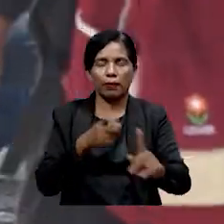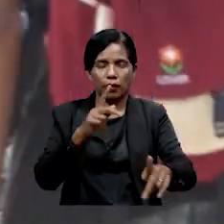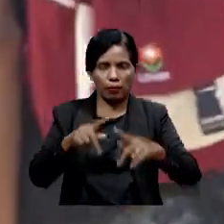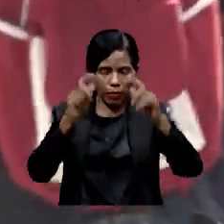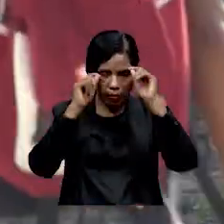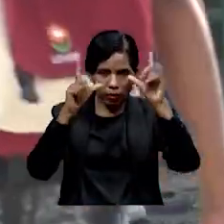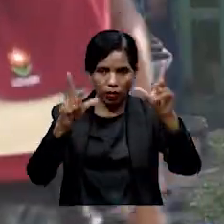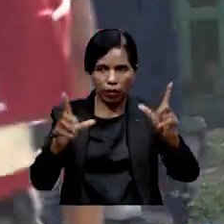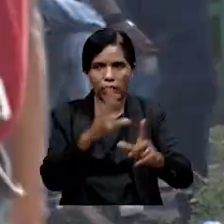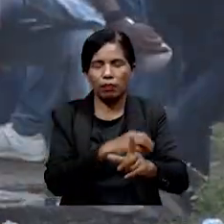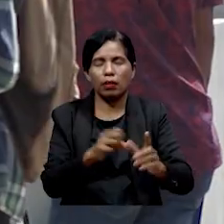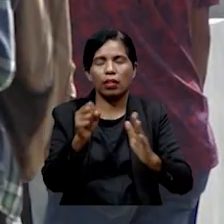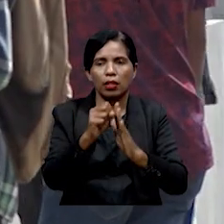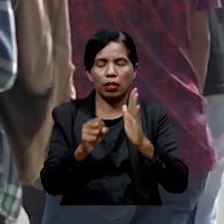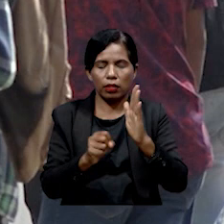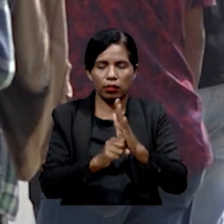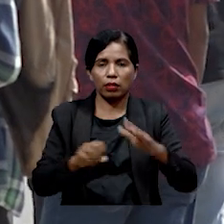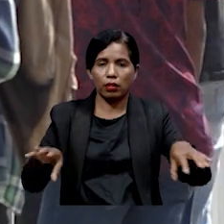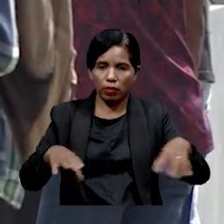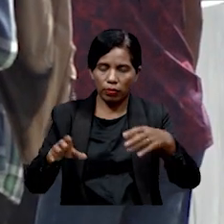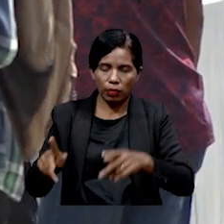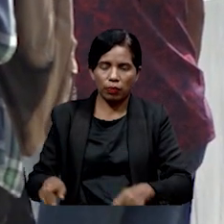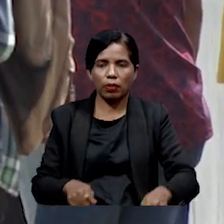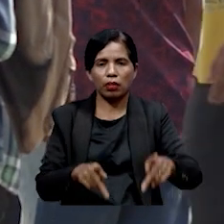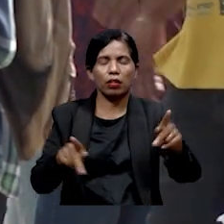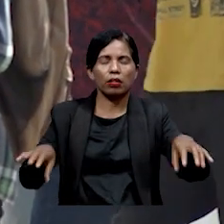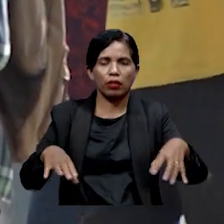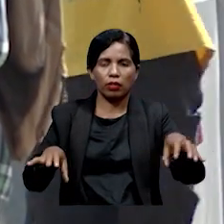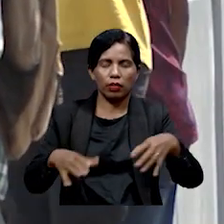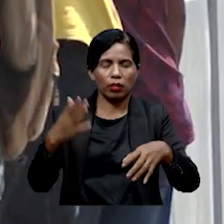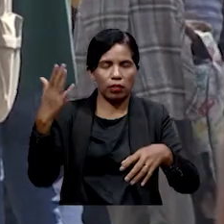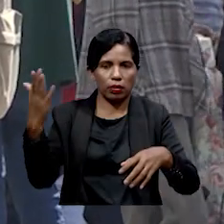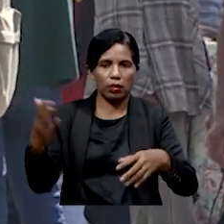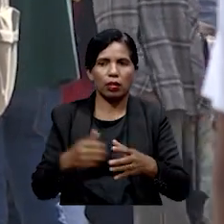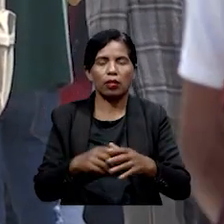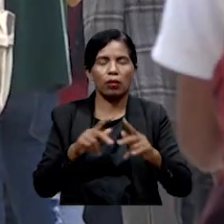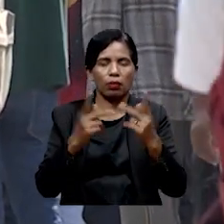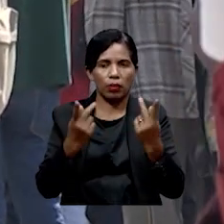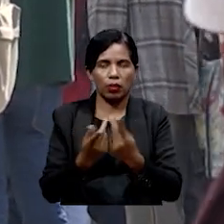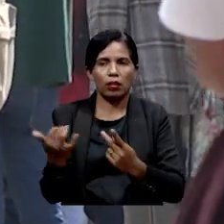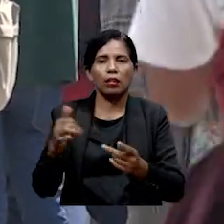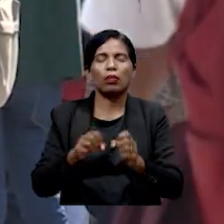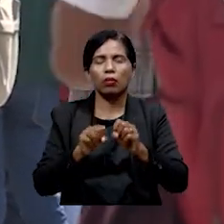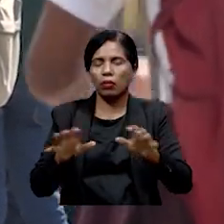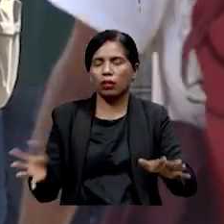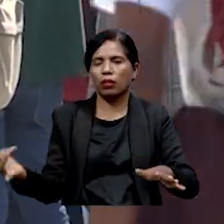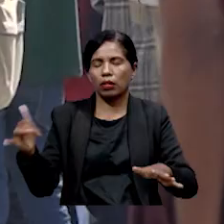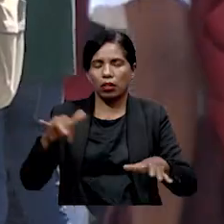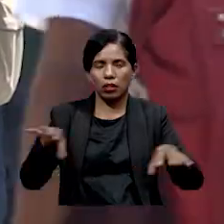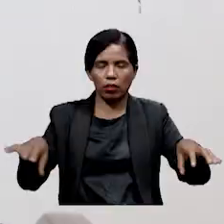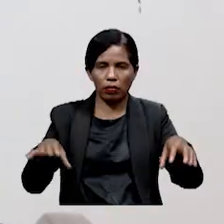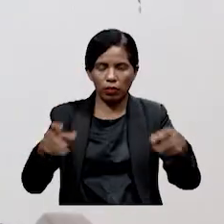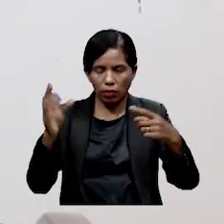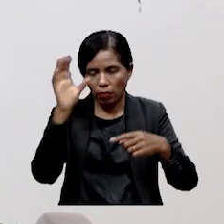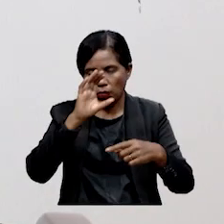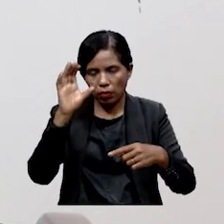Hirakne balon estatuto funcionário público no serviço nine e empresa privada Sira nebe husi Sira ne serviço onde